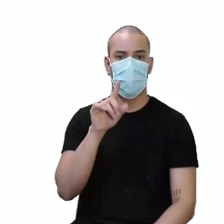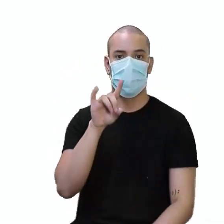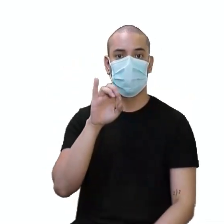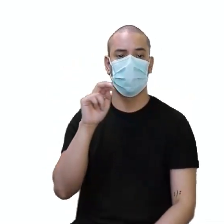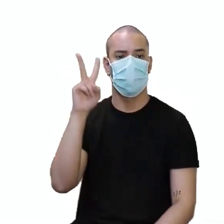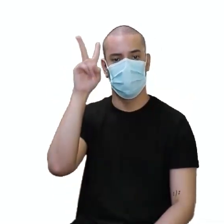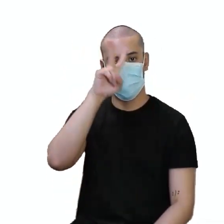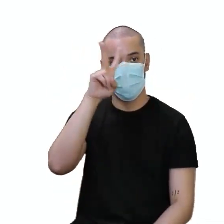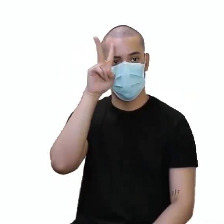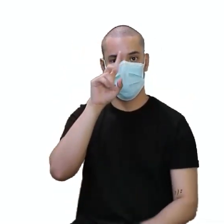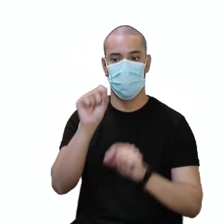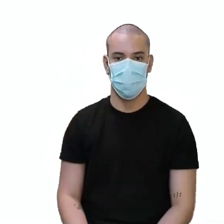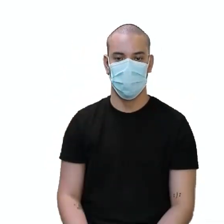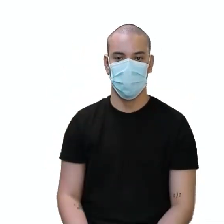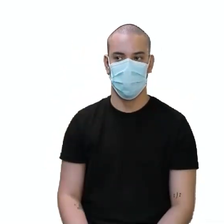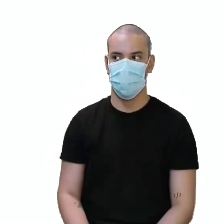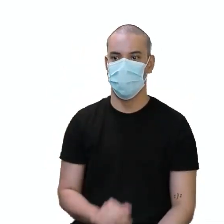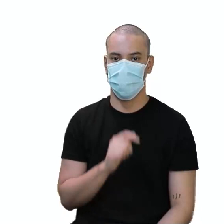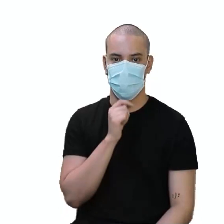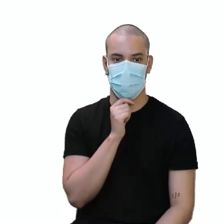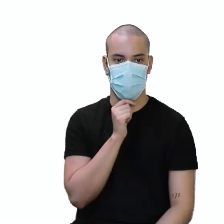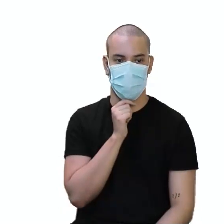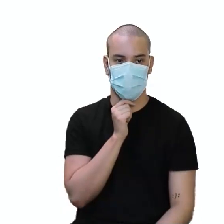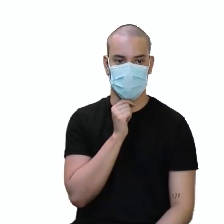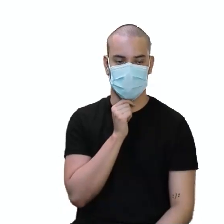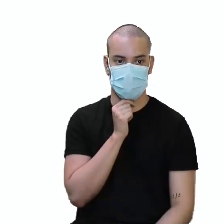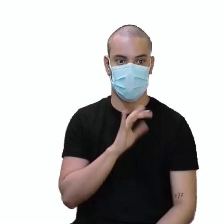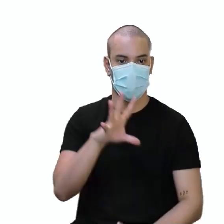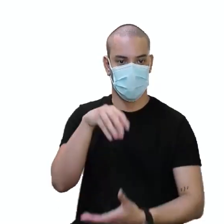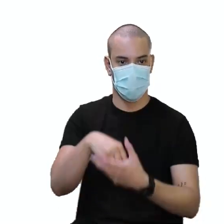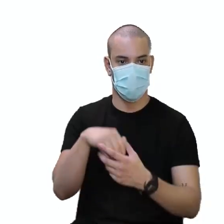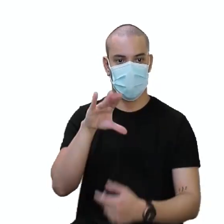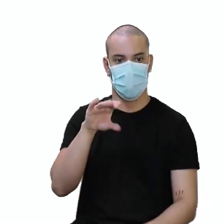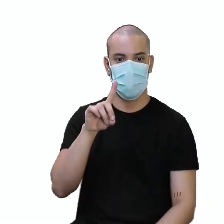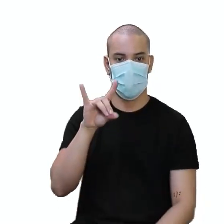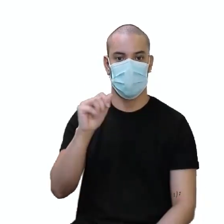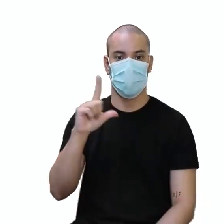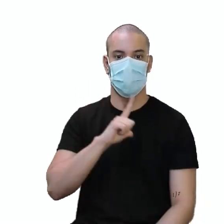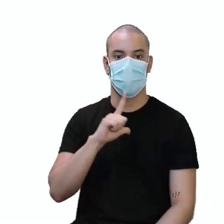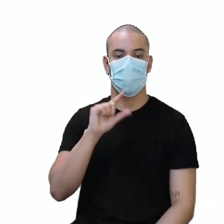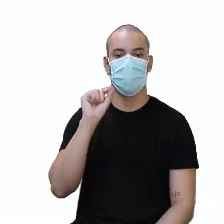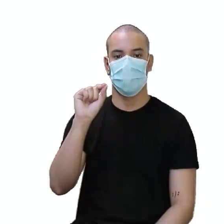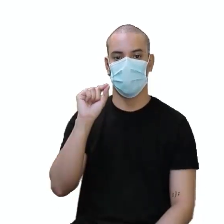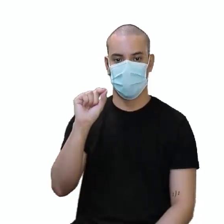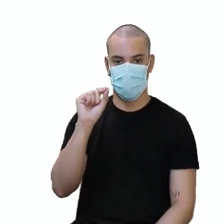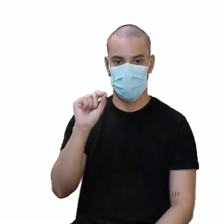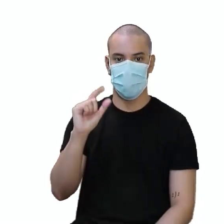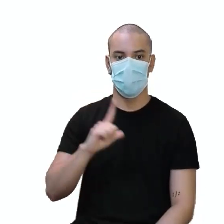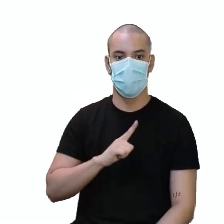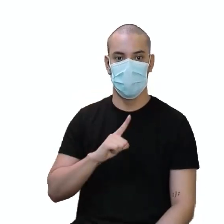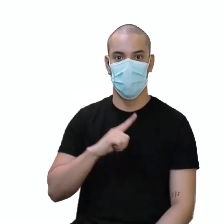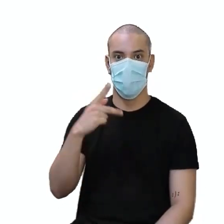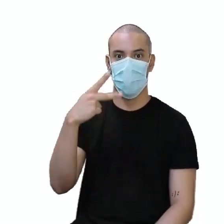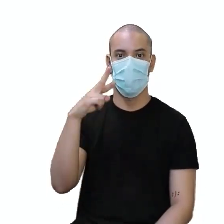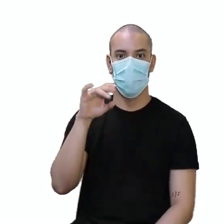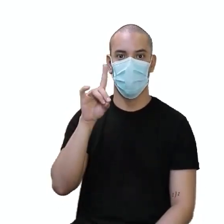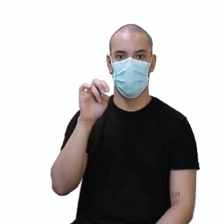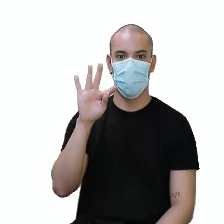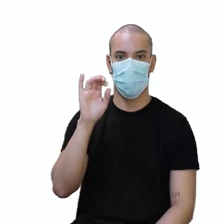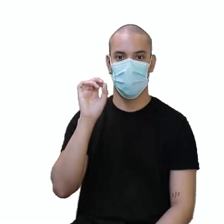que lembrar que numa cadeia alimentar eu vou ter o produtor, eu vou ter